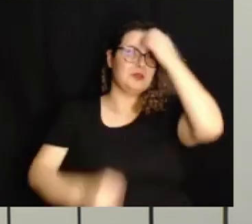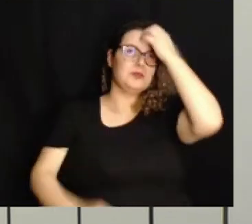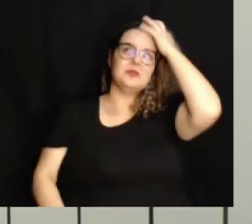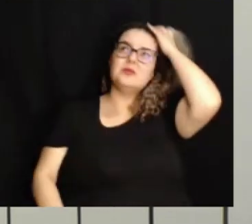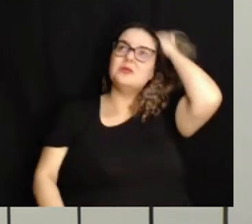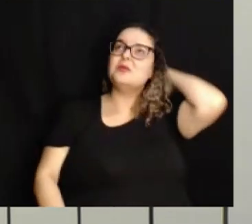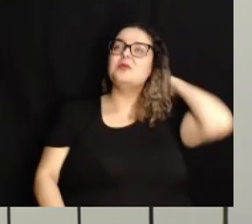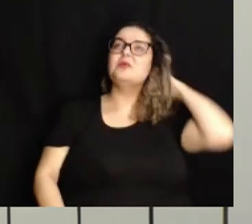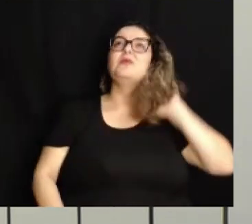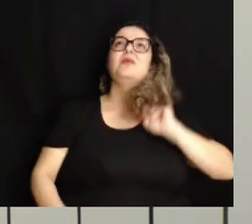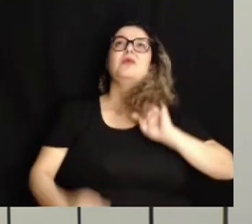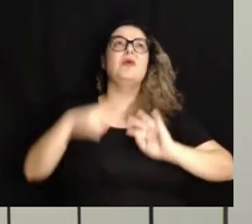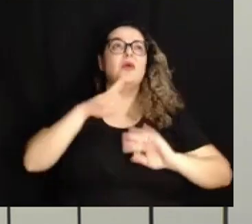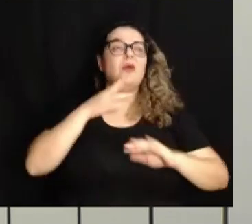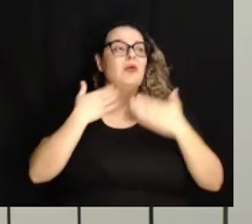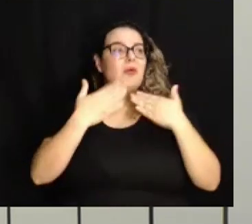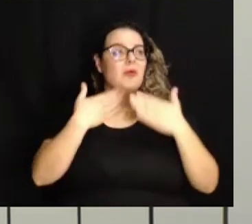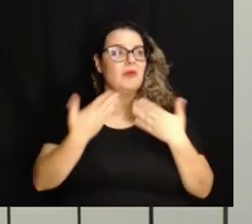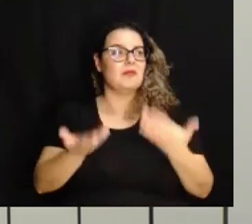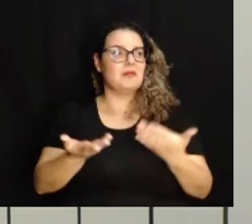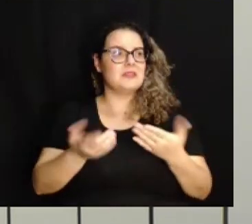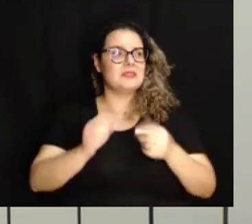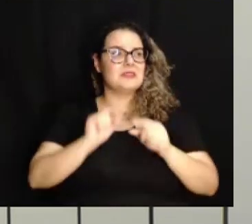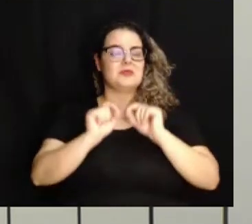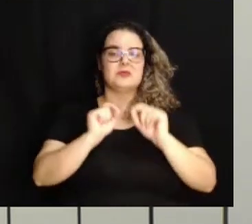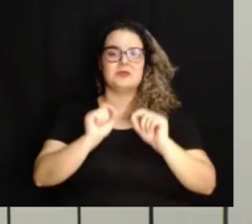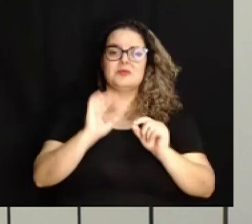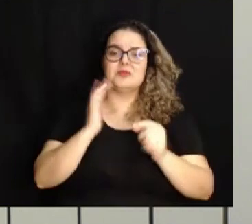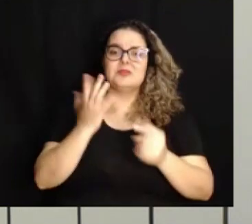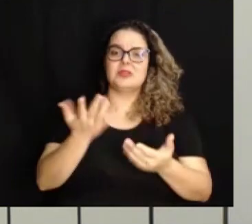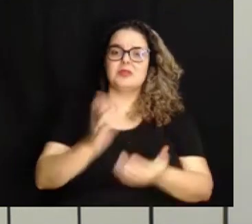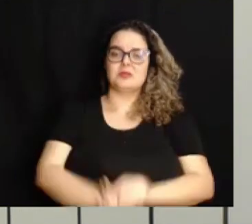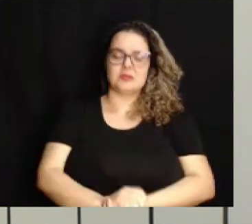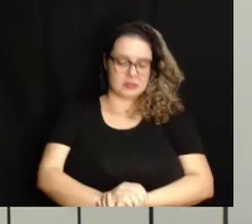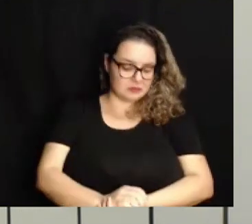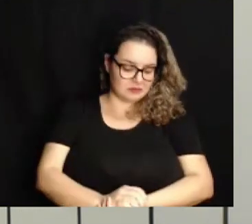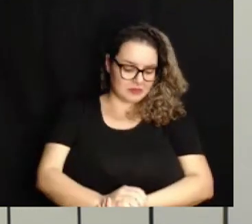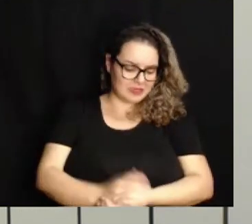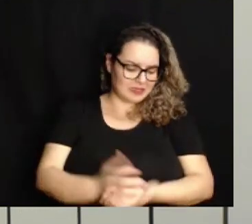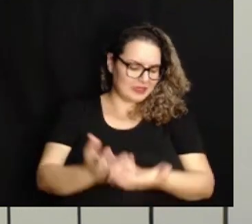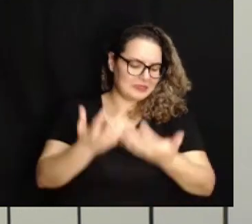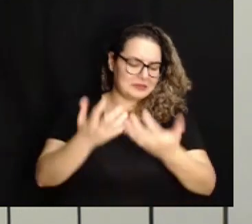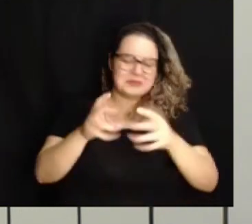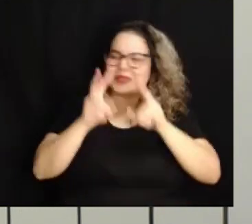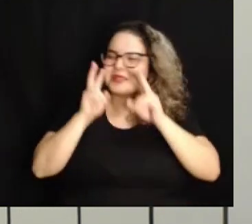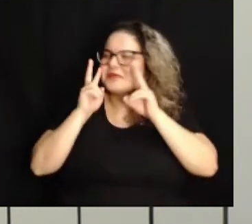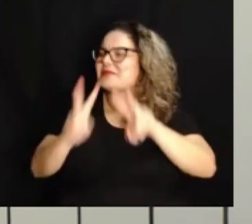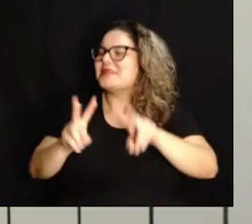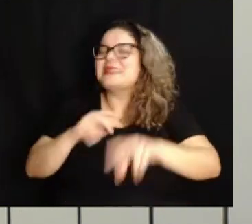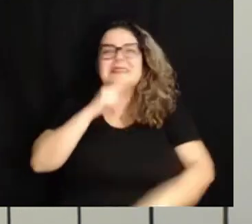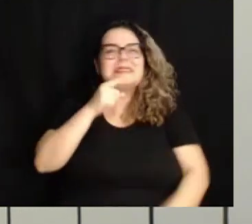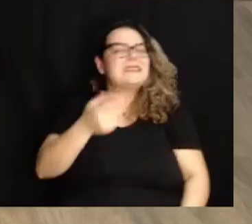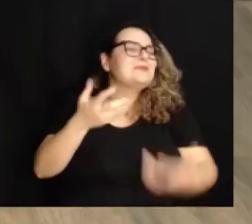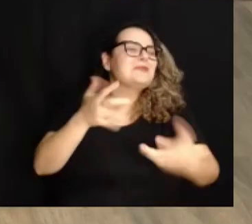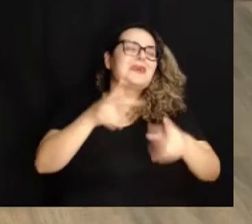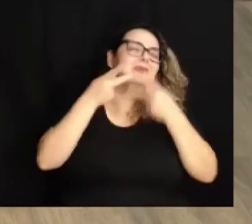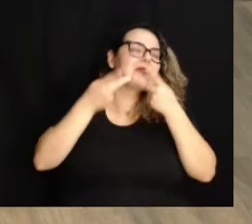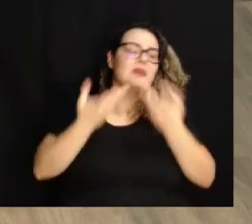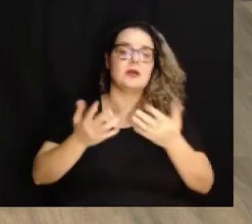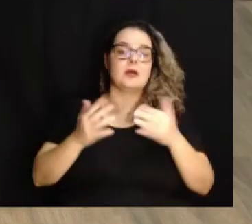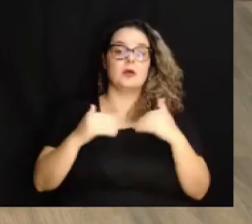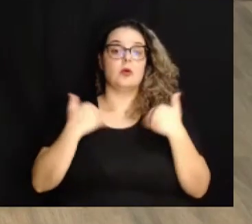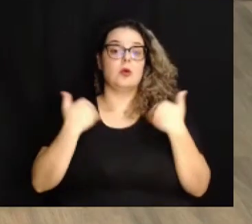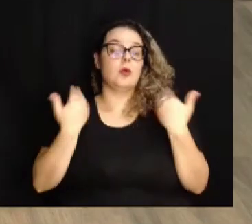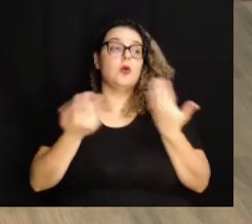conversar sobre o que aconteceu, né? Eu não quero ver ninguém porque eu não quero falar. Quais as consequências, Vitor,